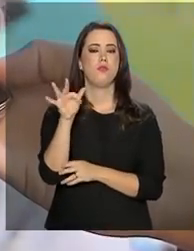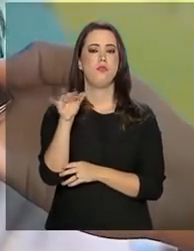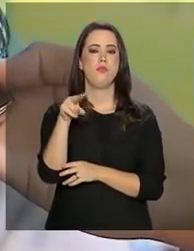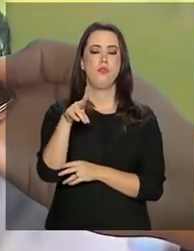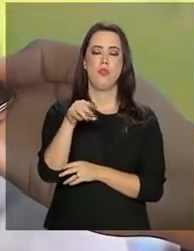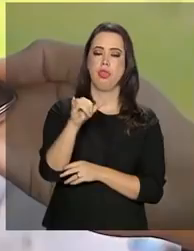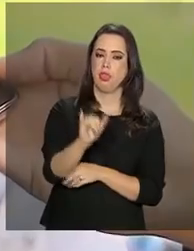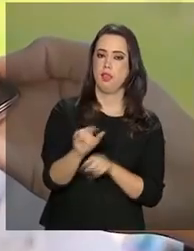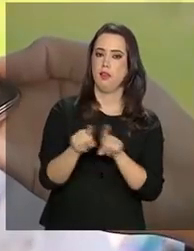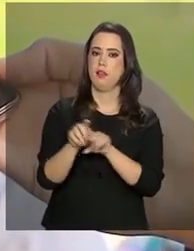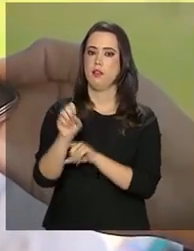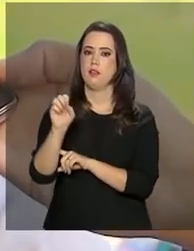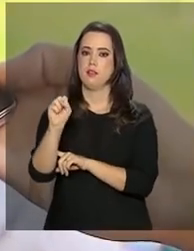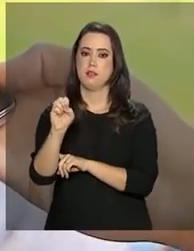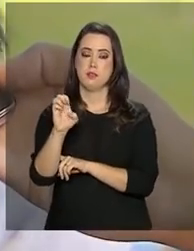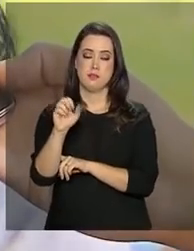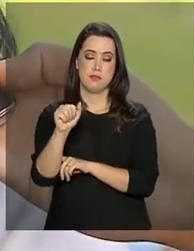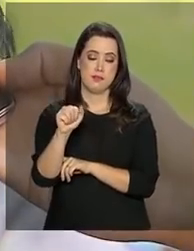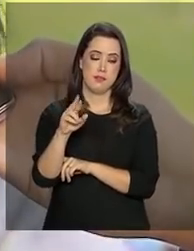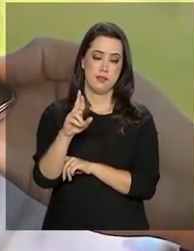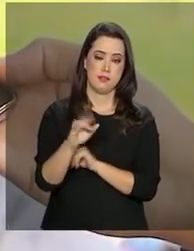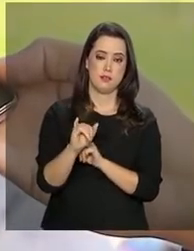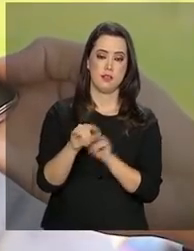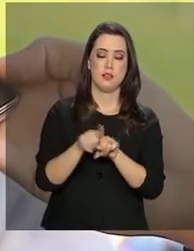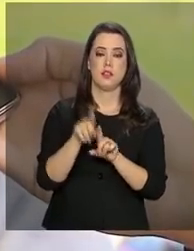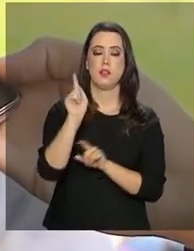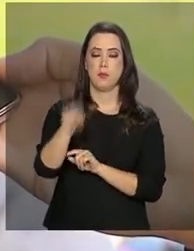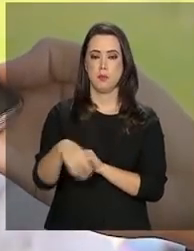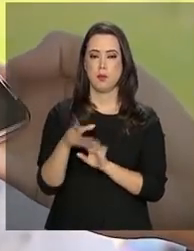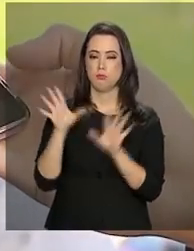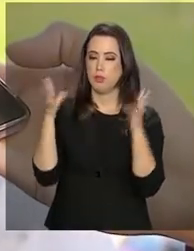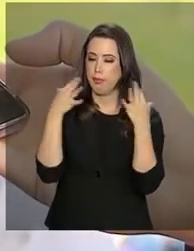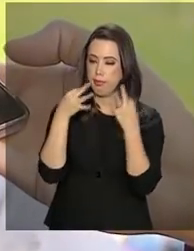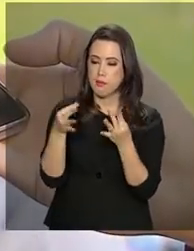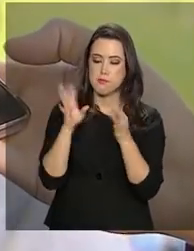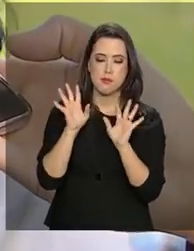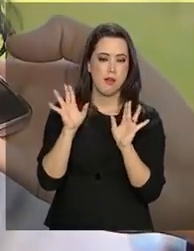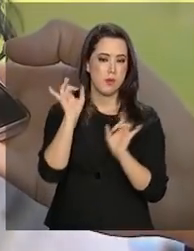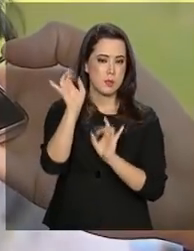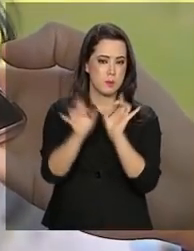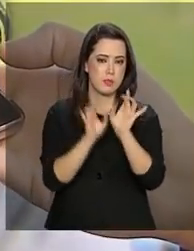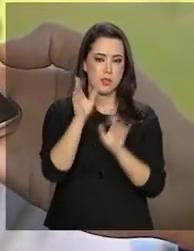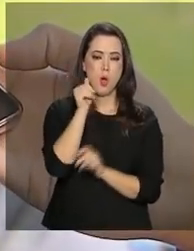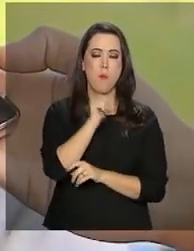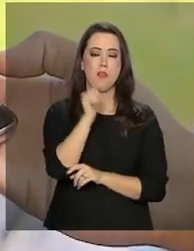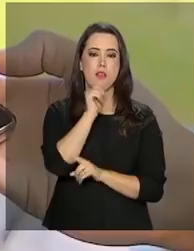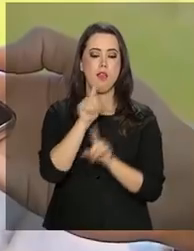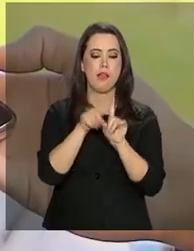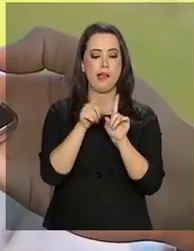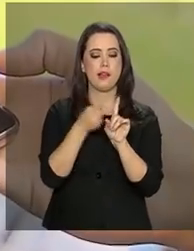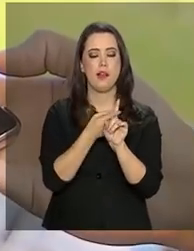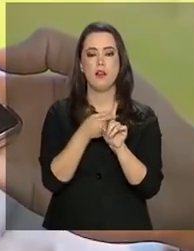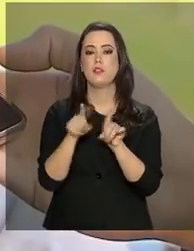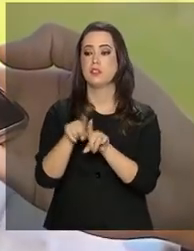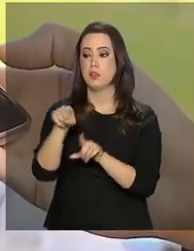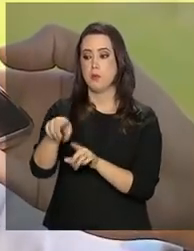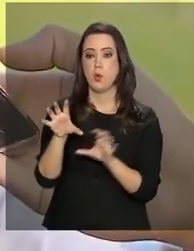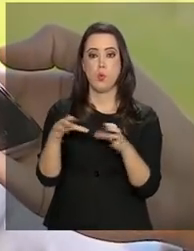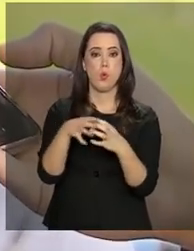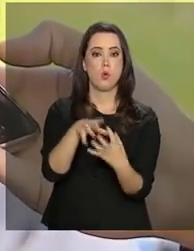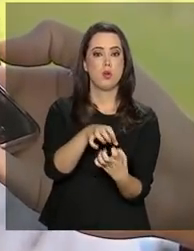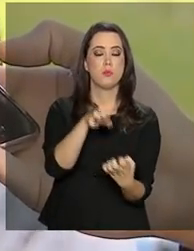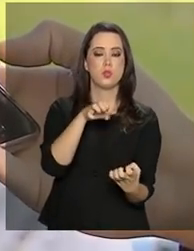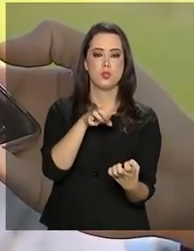interligado uma atenção especial à mulher grávida na aldeia nós vamos dar atenção ao idoso indígena para citar um